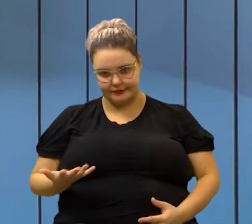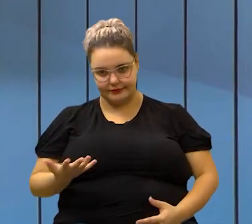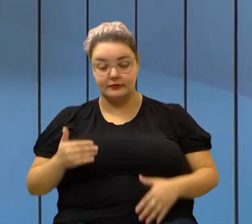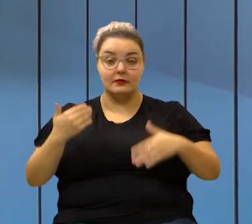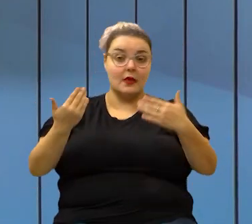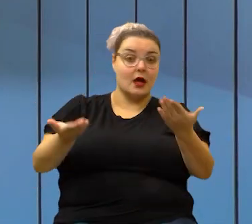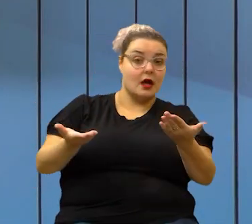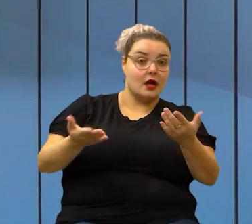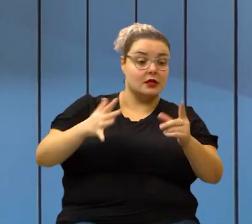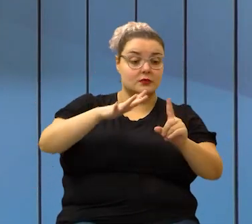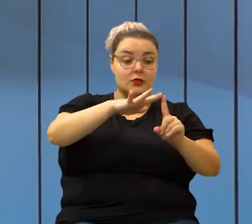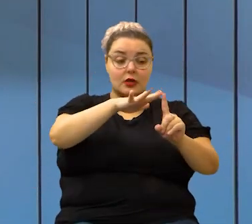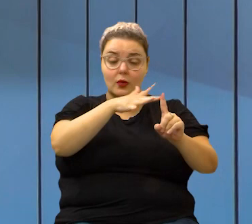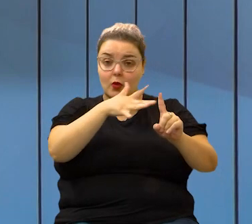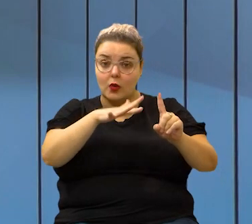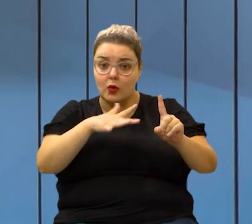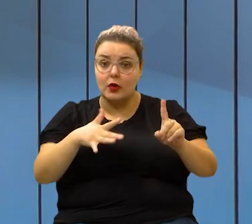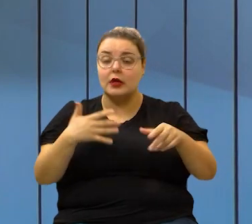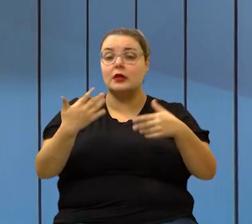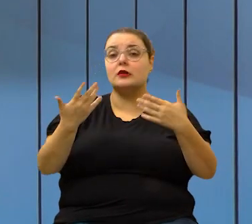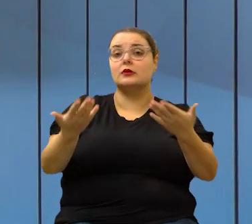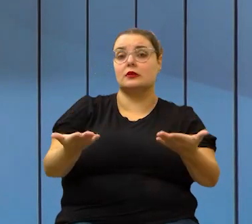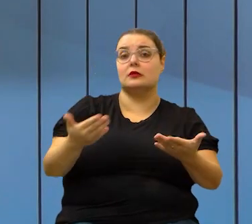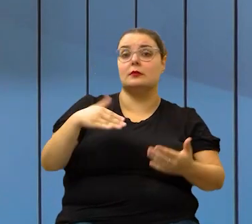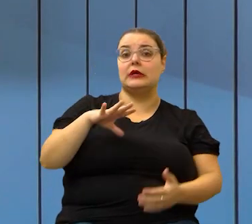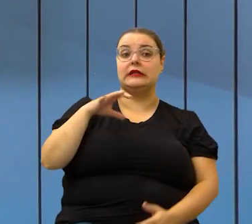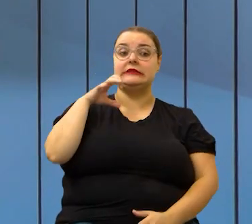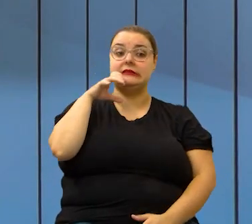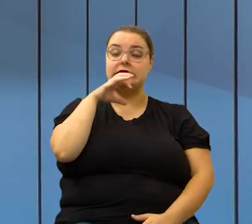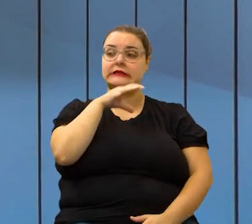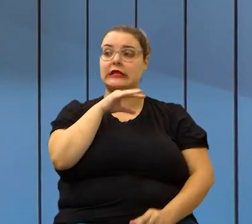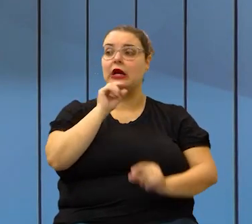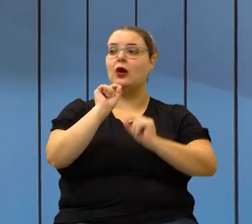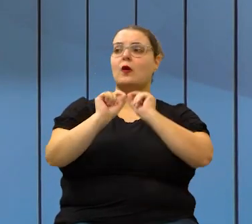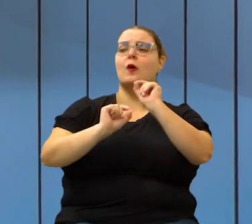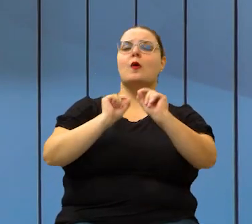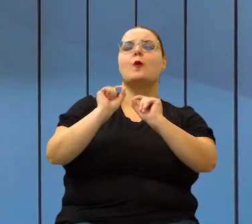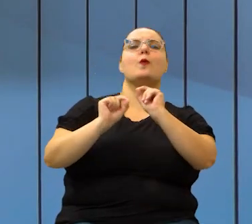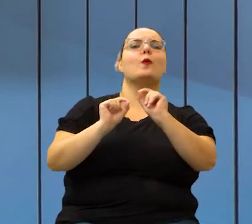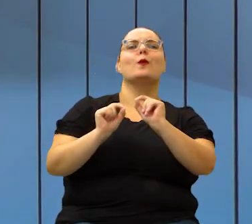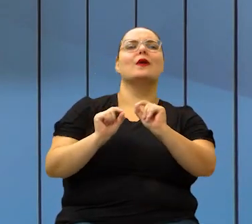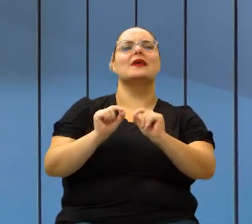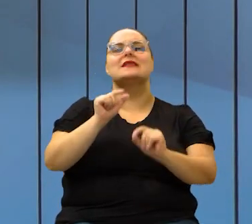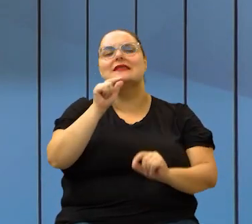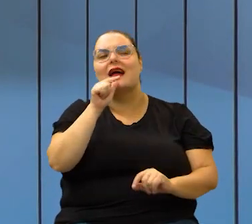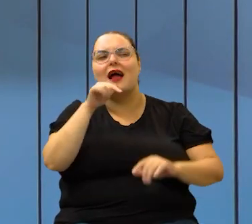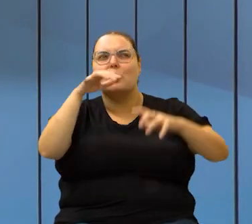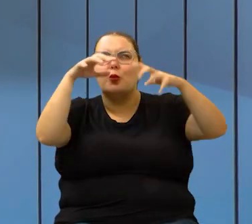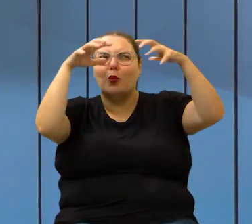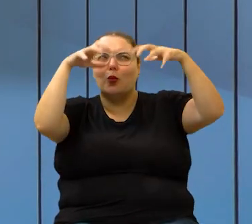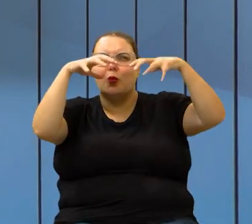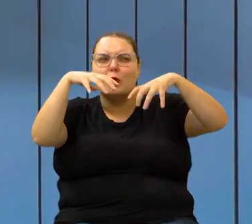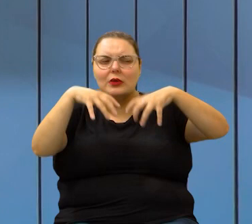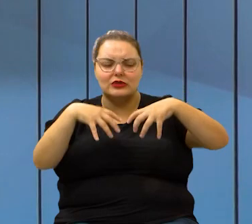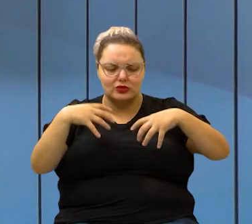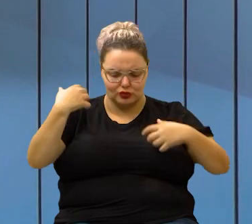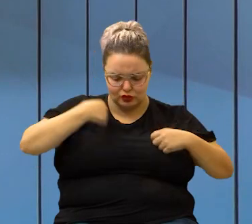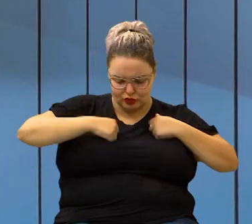mas por conta do outono, né, a gente coloca ali mais quente. O que essa água mais quente,